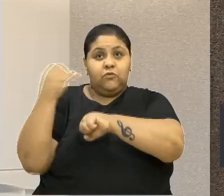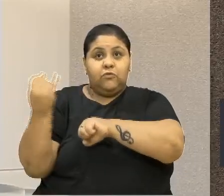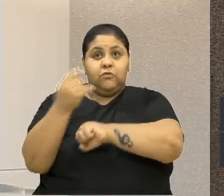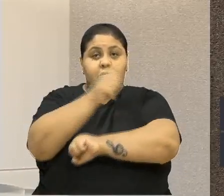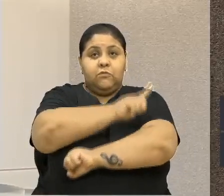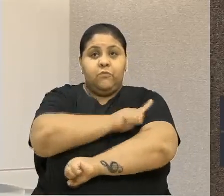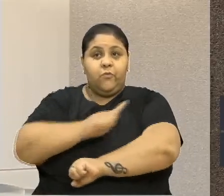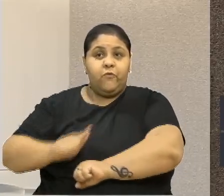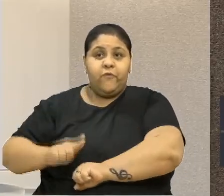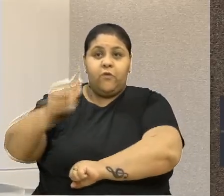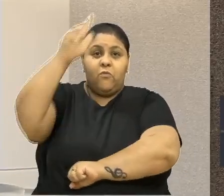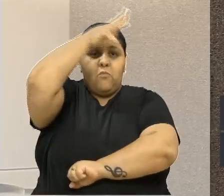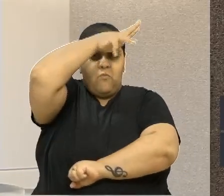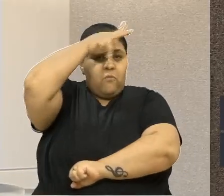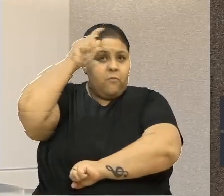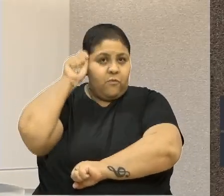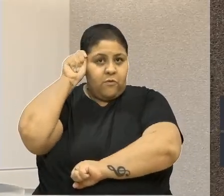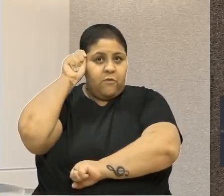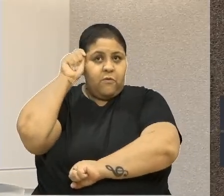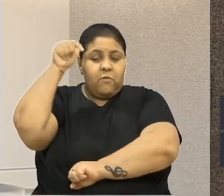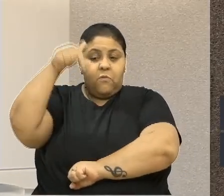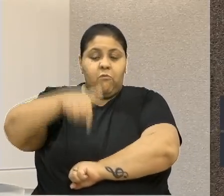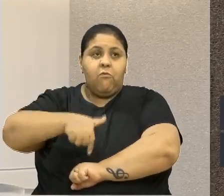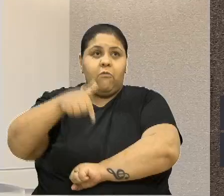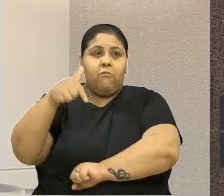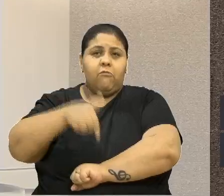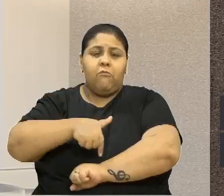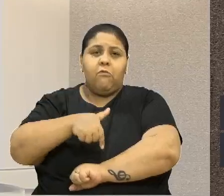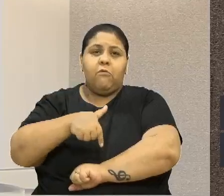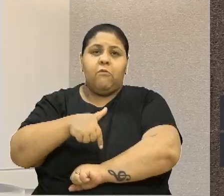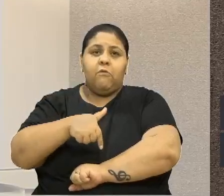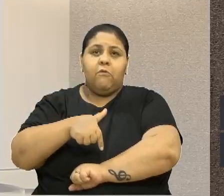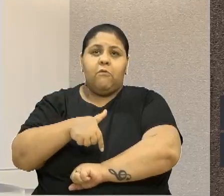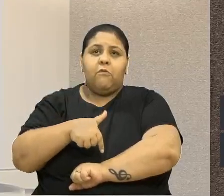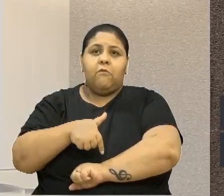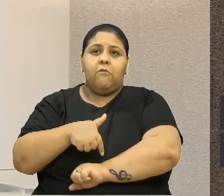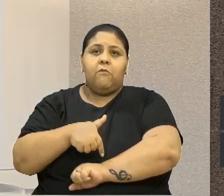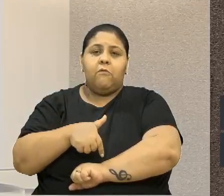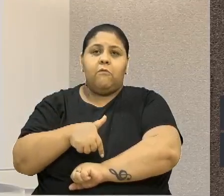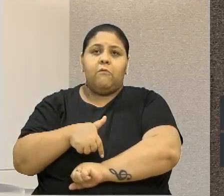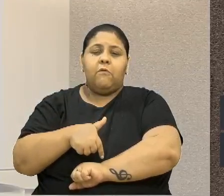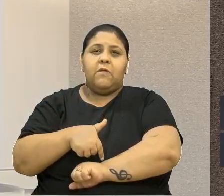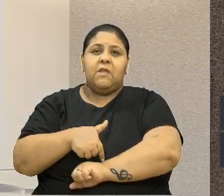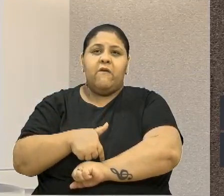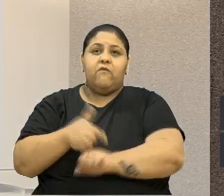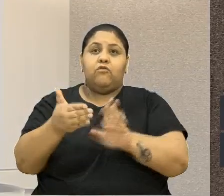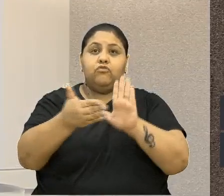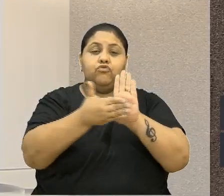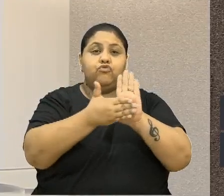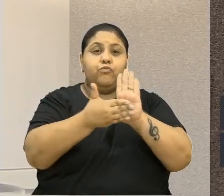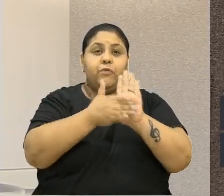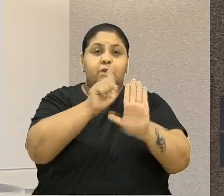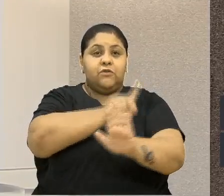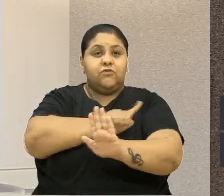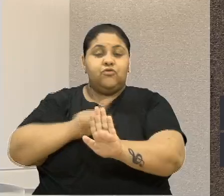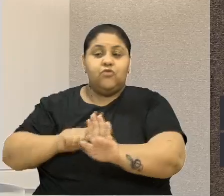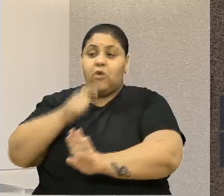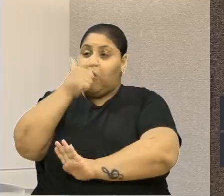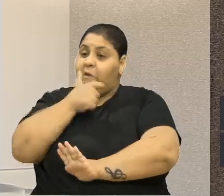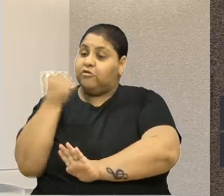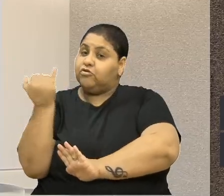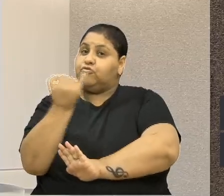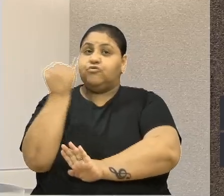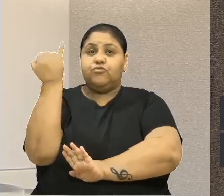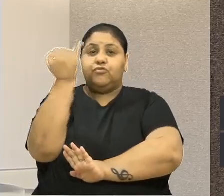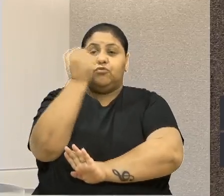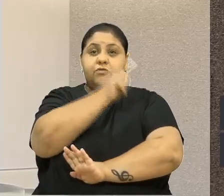governo municipal, que isso aqui estava no nosso radar de plano de governo, e eu acho que é importantíssimo